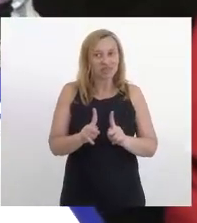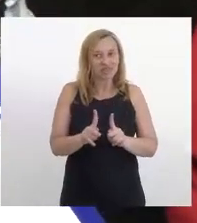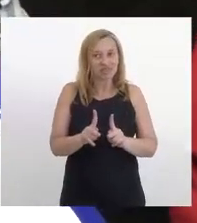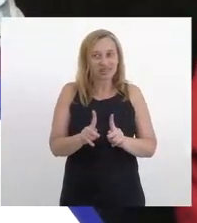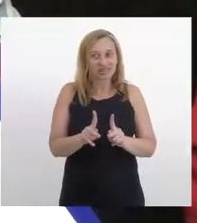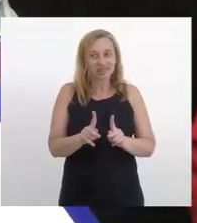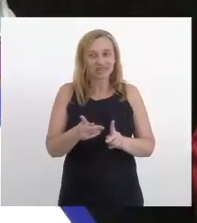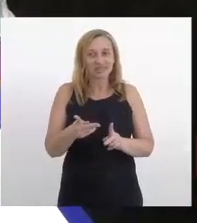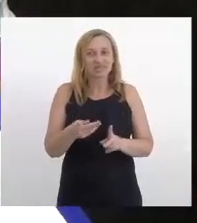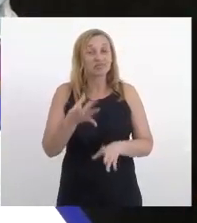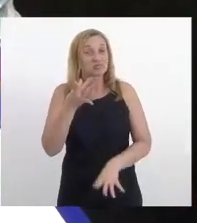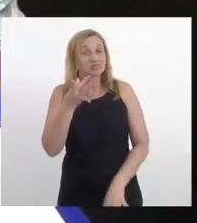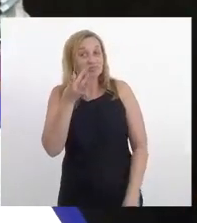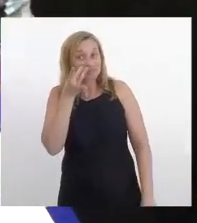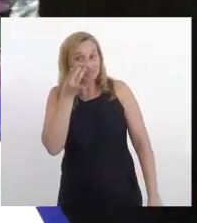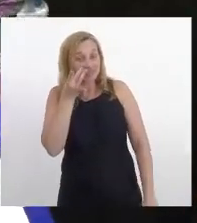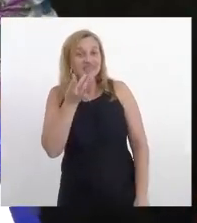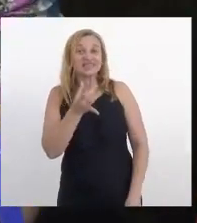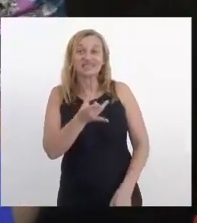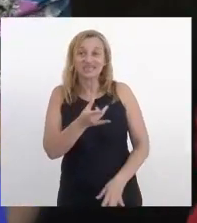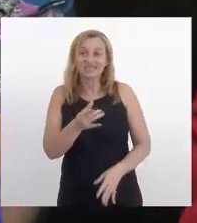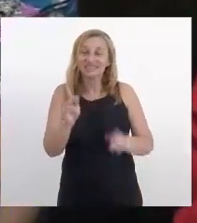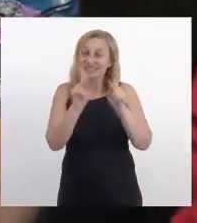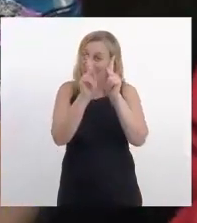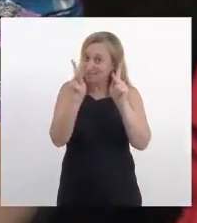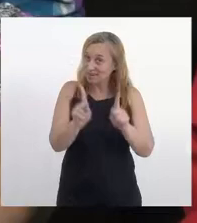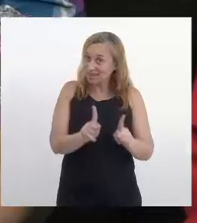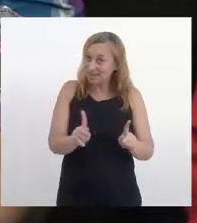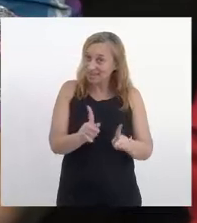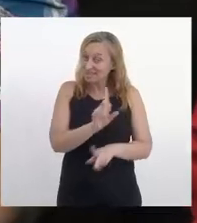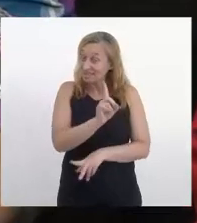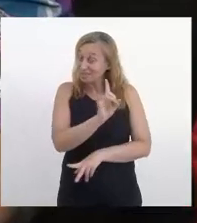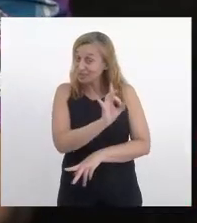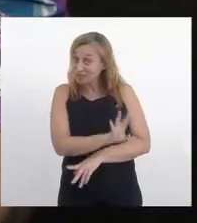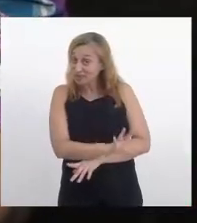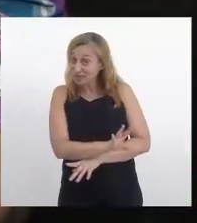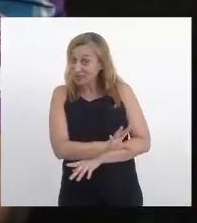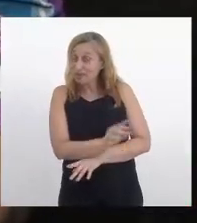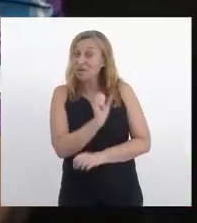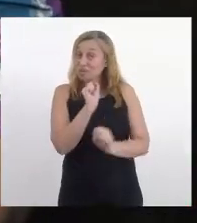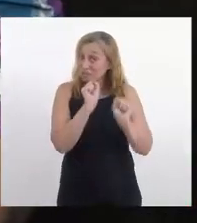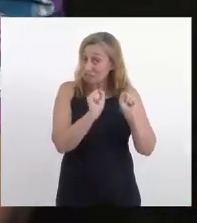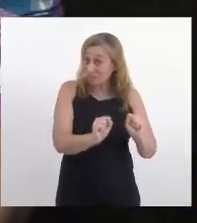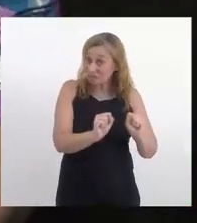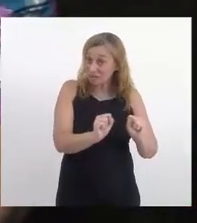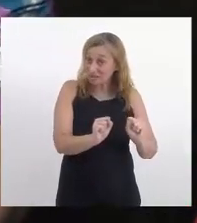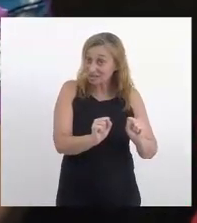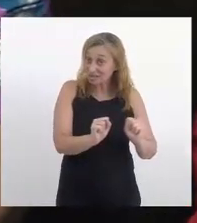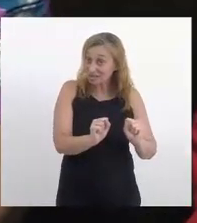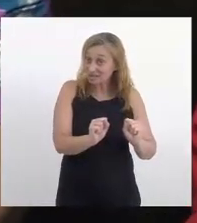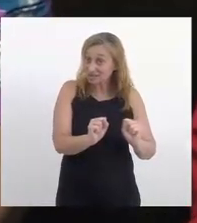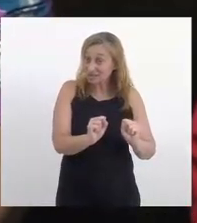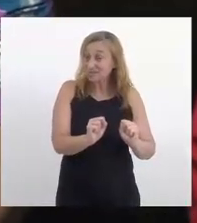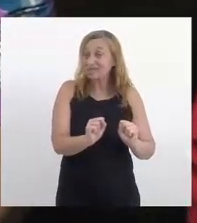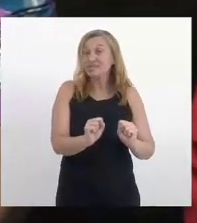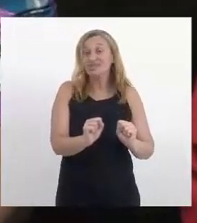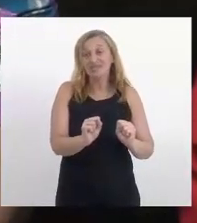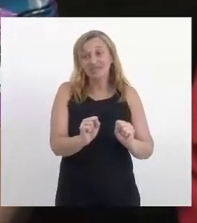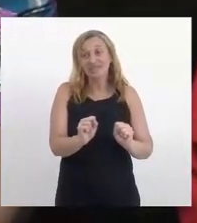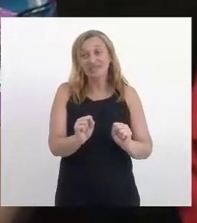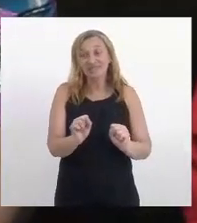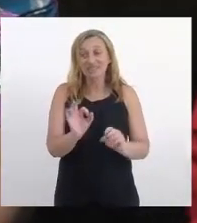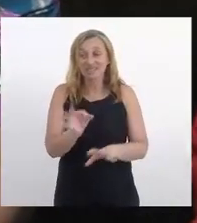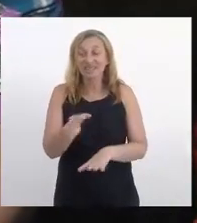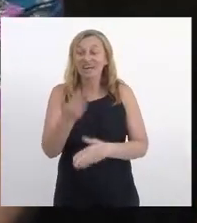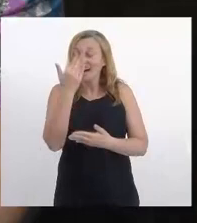está presente. E a paz não só é possível, como inevitável.